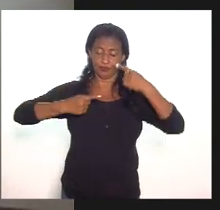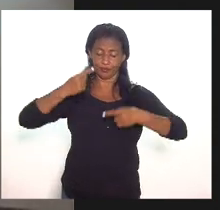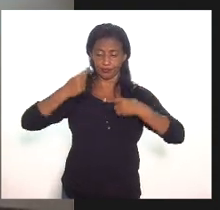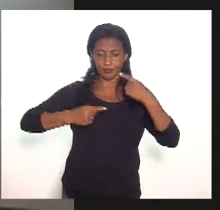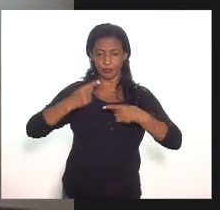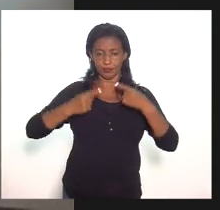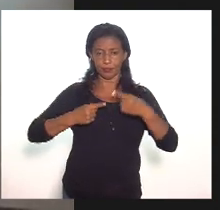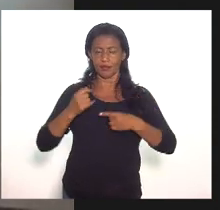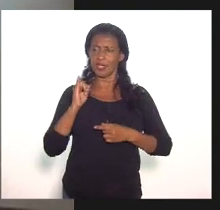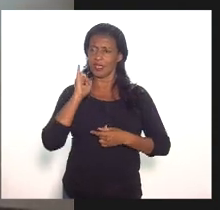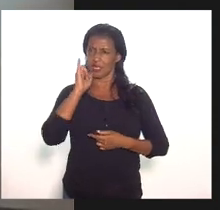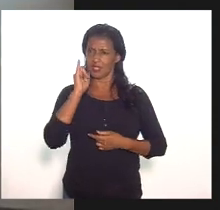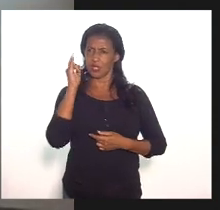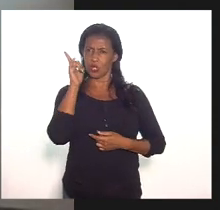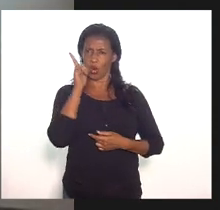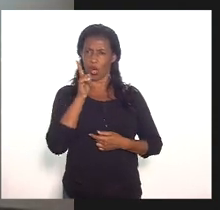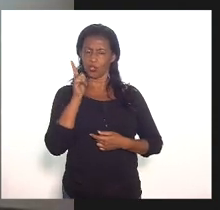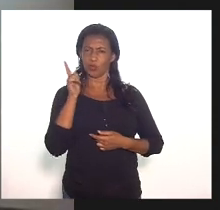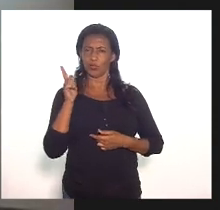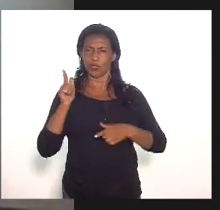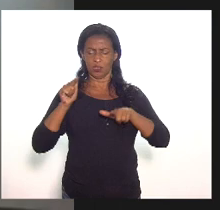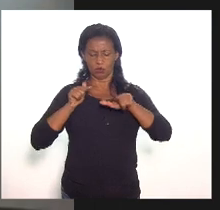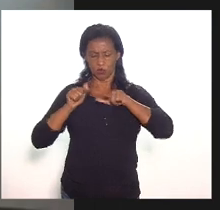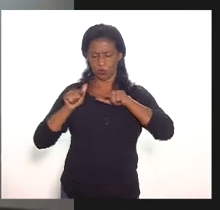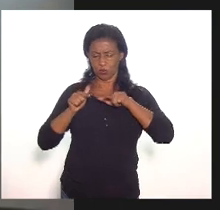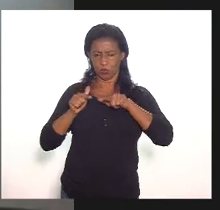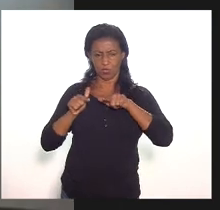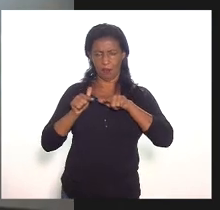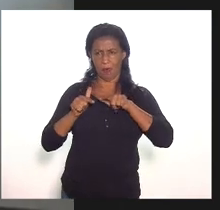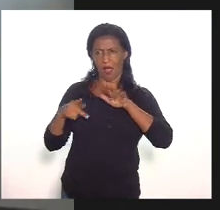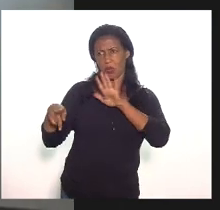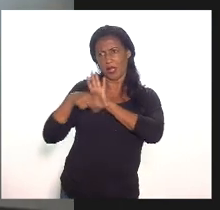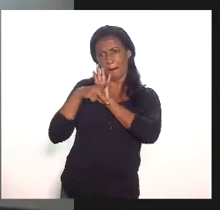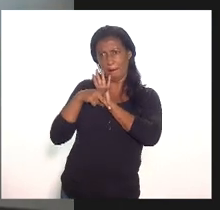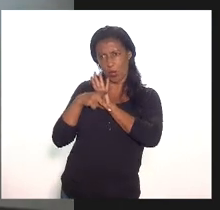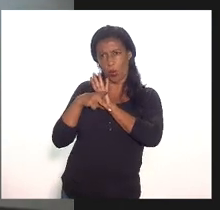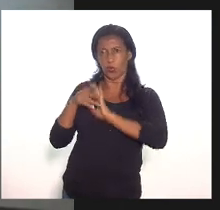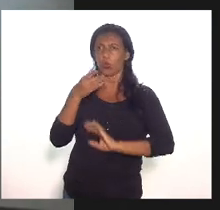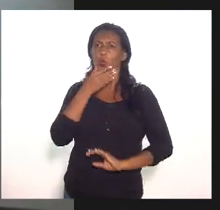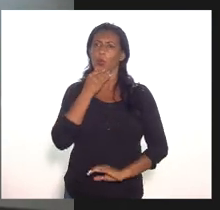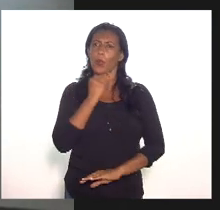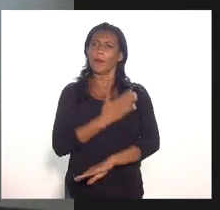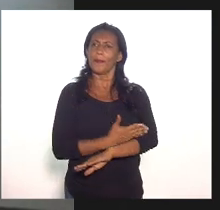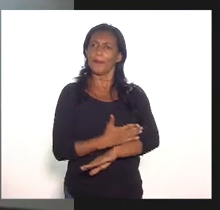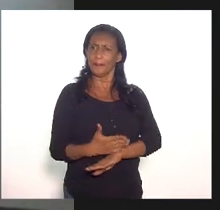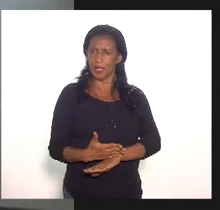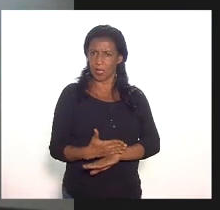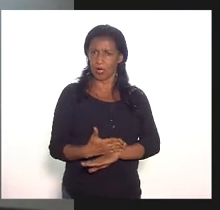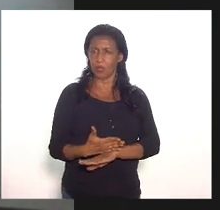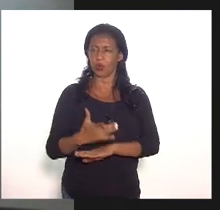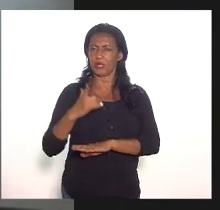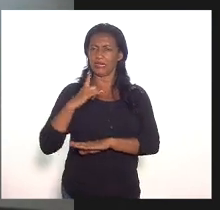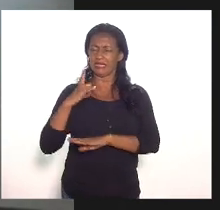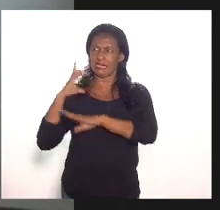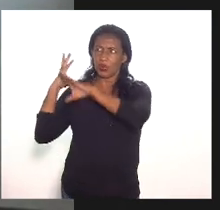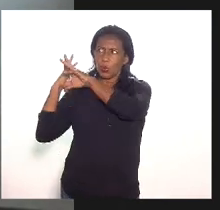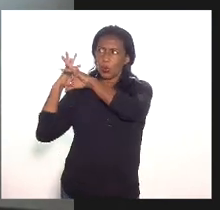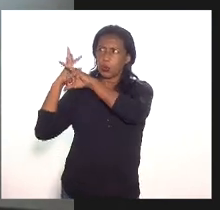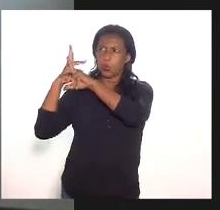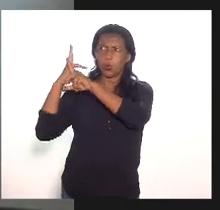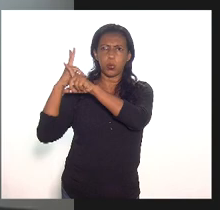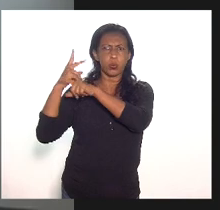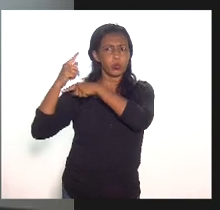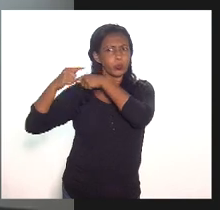Se nós ocupamos um espaço que historicamente é de homens brancos, que tem uma herança quase que hereditária